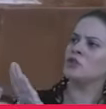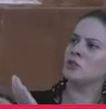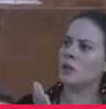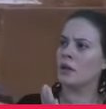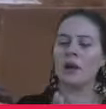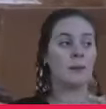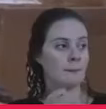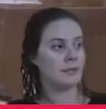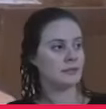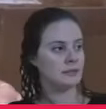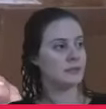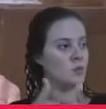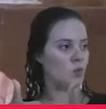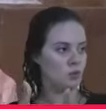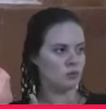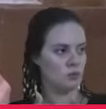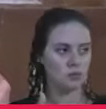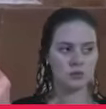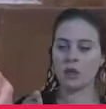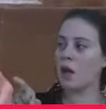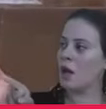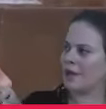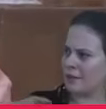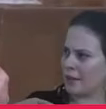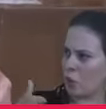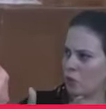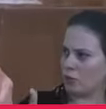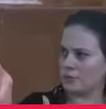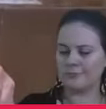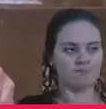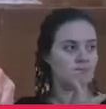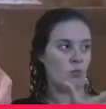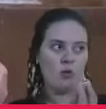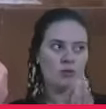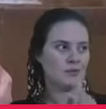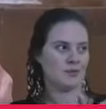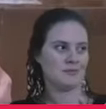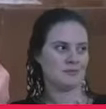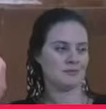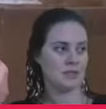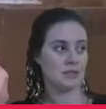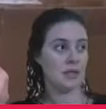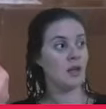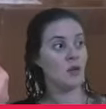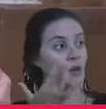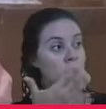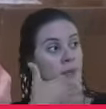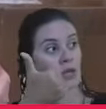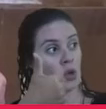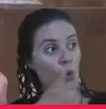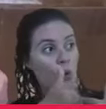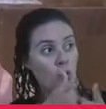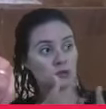tem ônibus não para essa quantidade não eu acho que o ideal seria usar os ônibus deles que estão estacionados